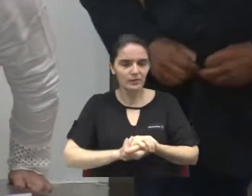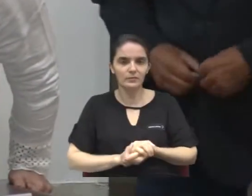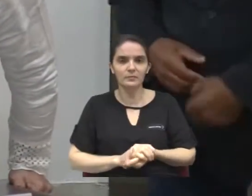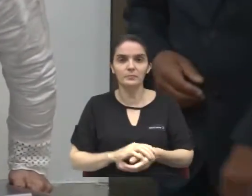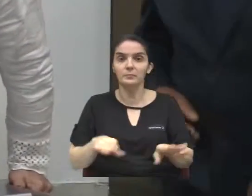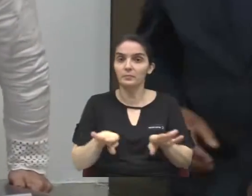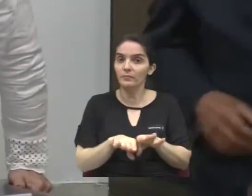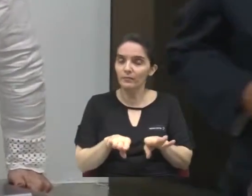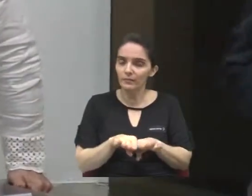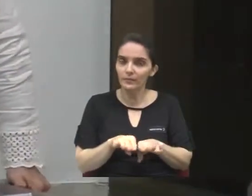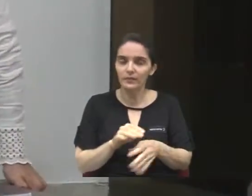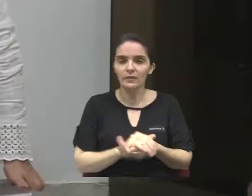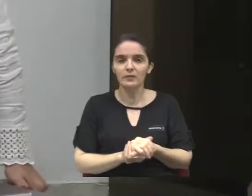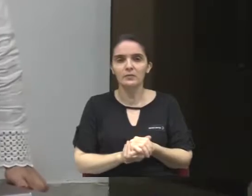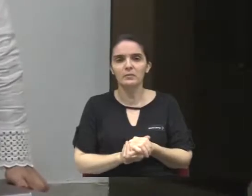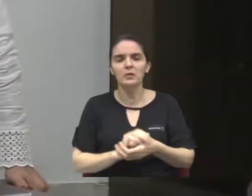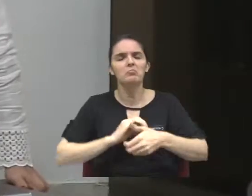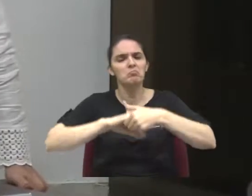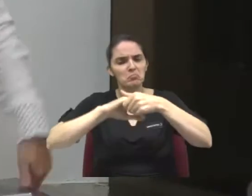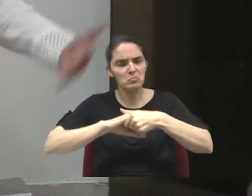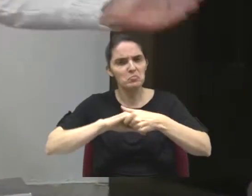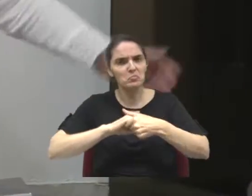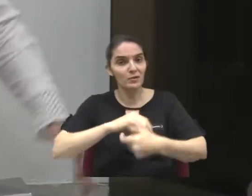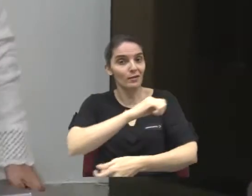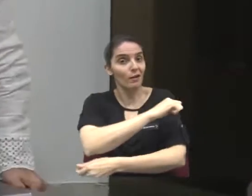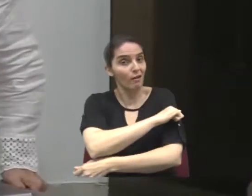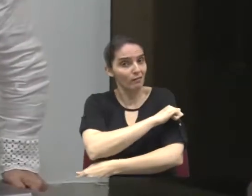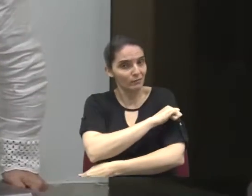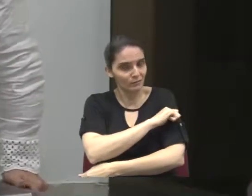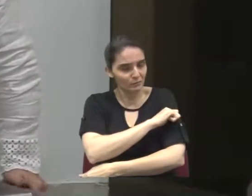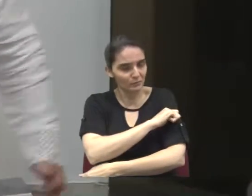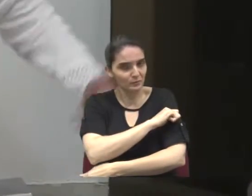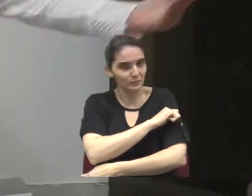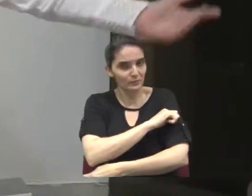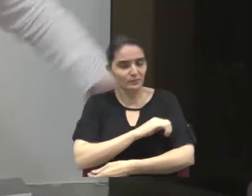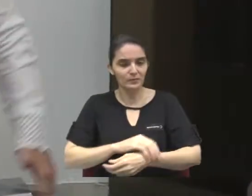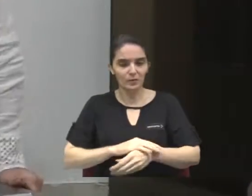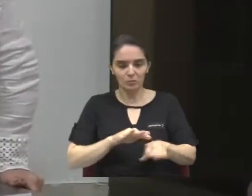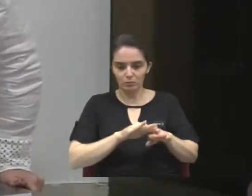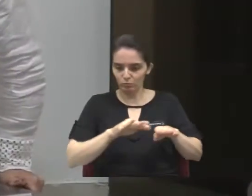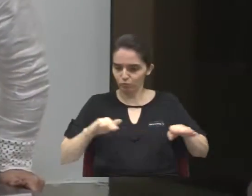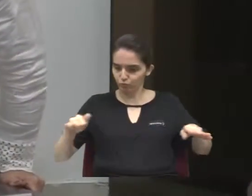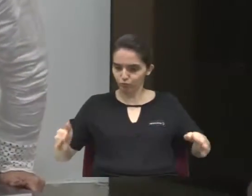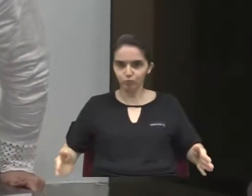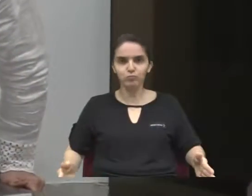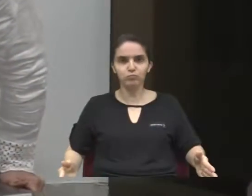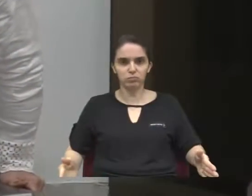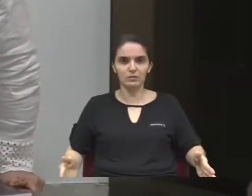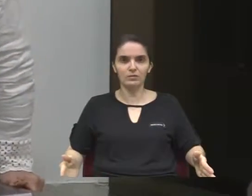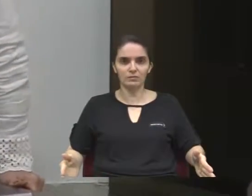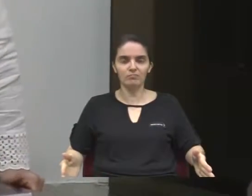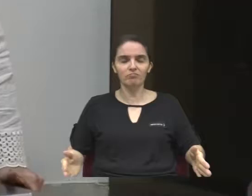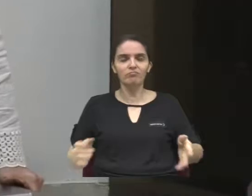aos alunos que estiveram no palco de uma forma ou de outra,